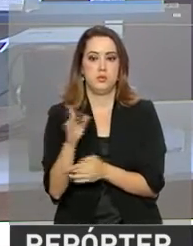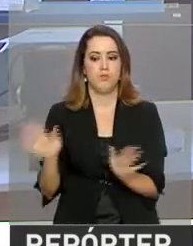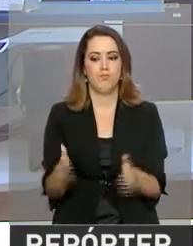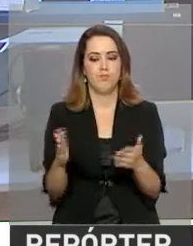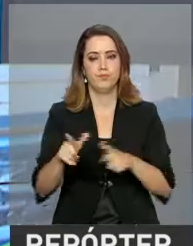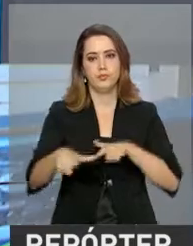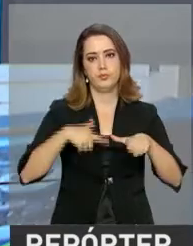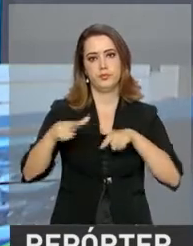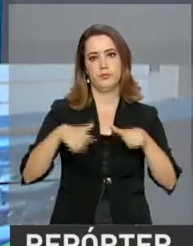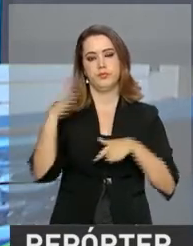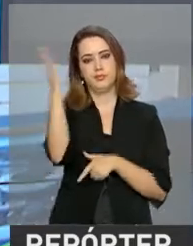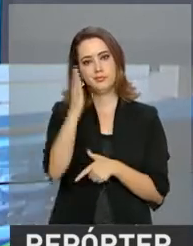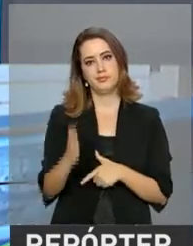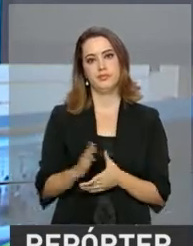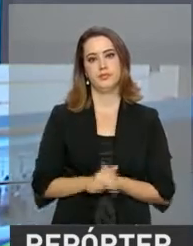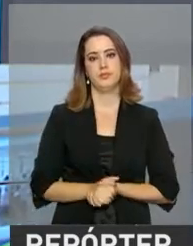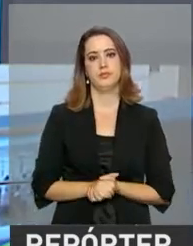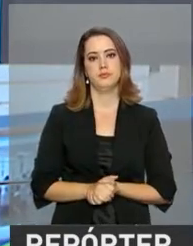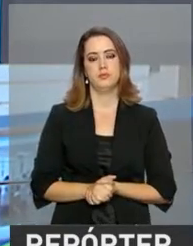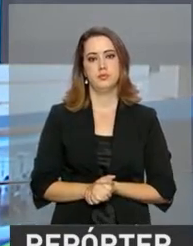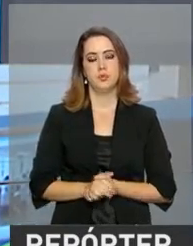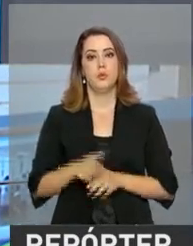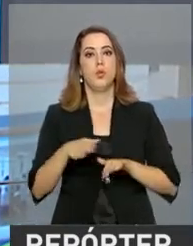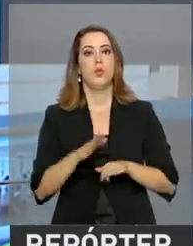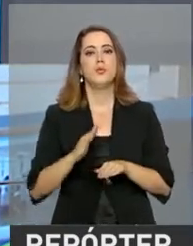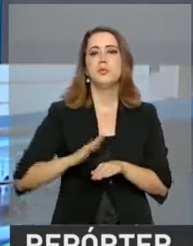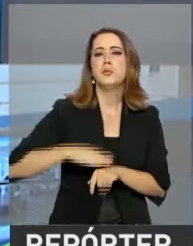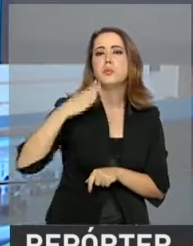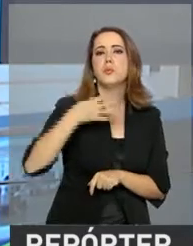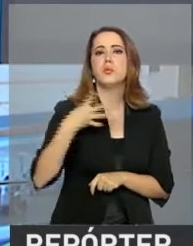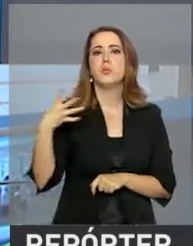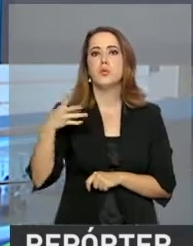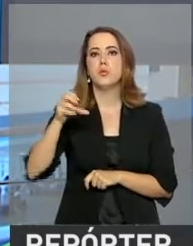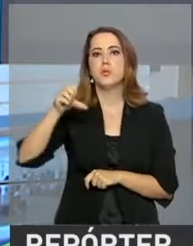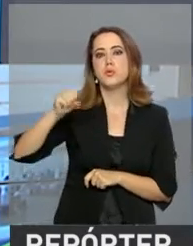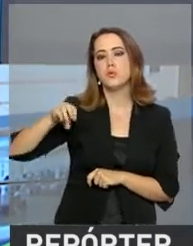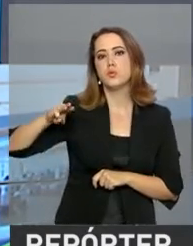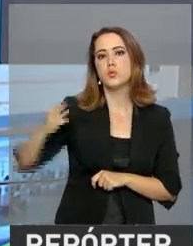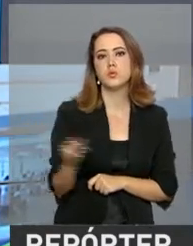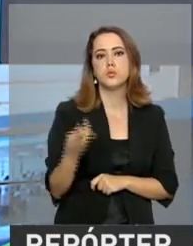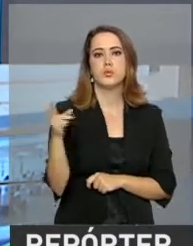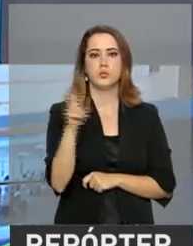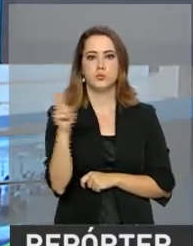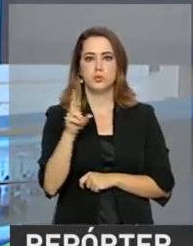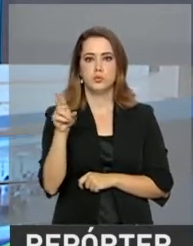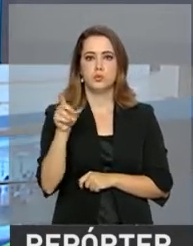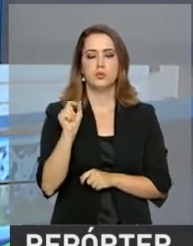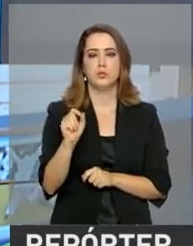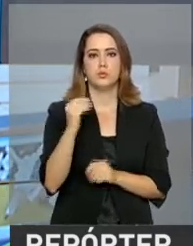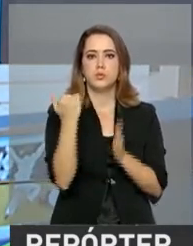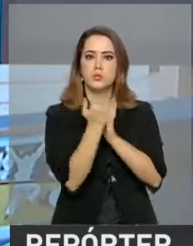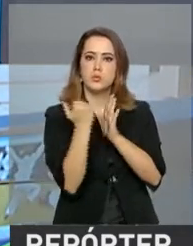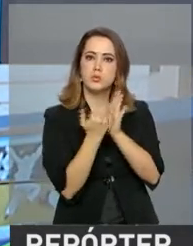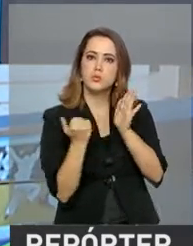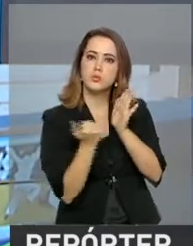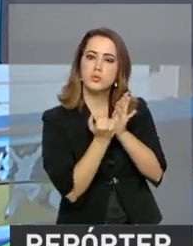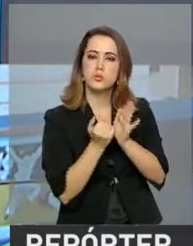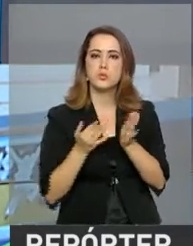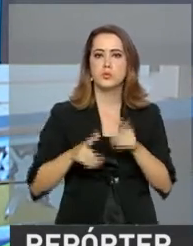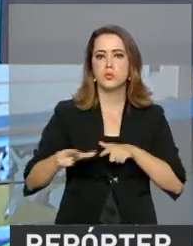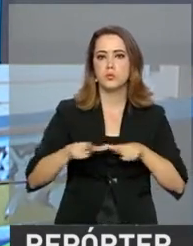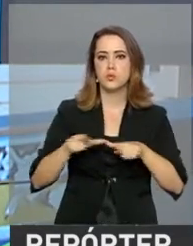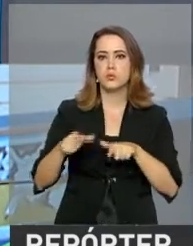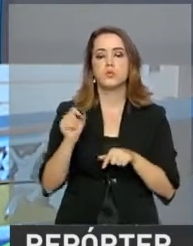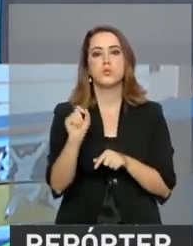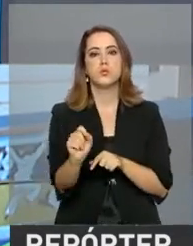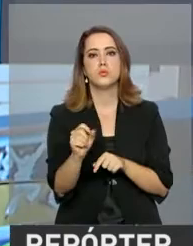país mais de 49 milhões de reais para o programa nacional de acesso ao ensino técnico e emprego pronatec